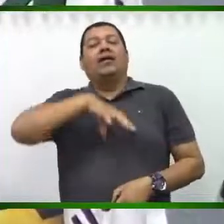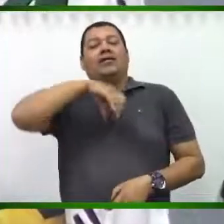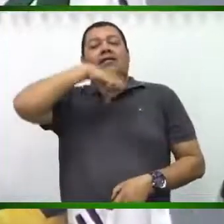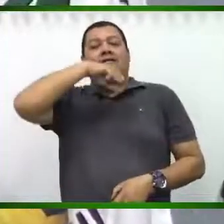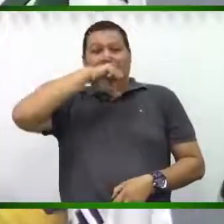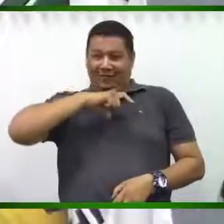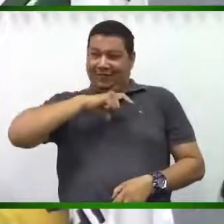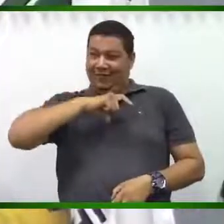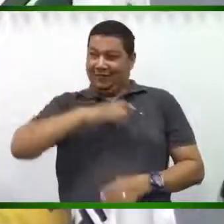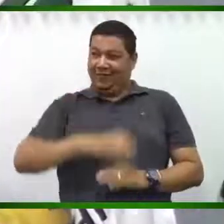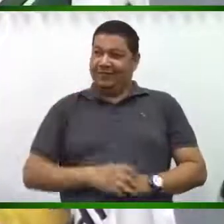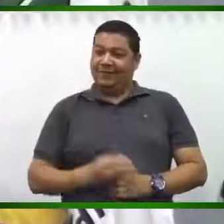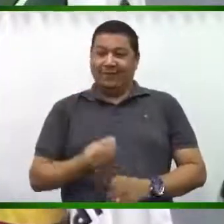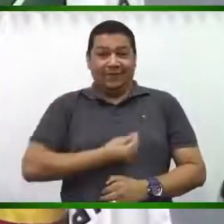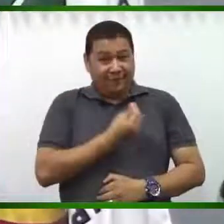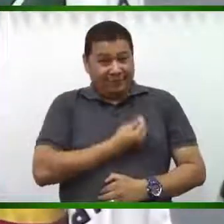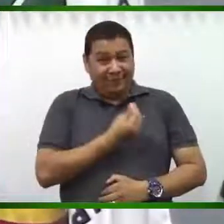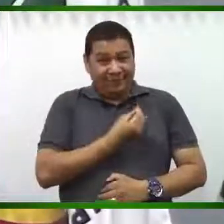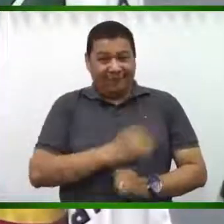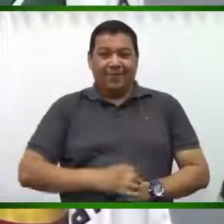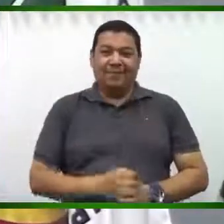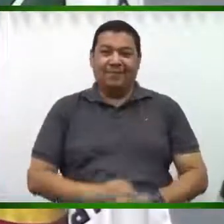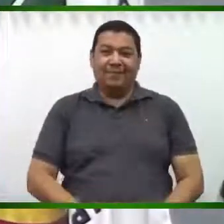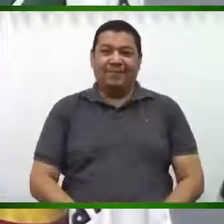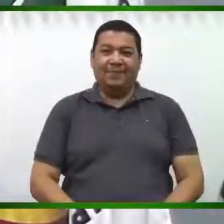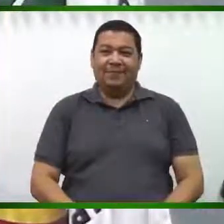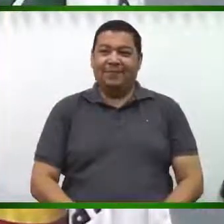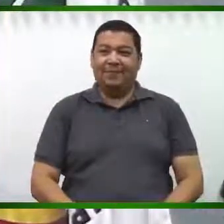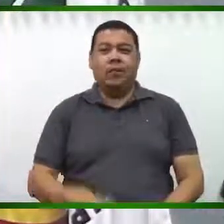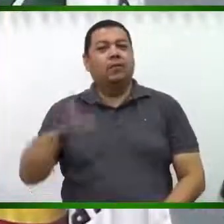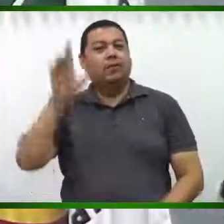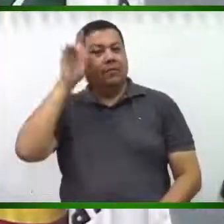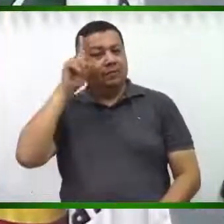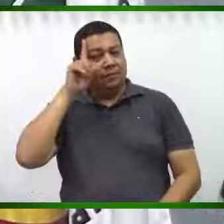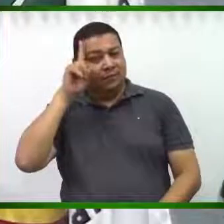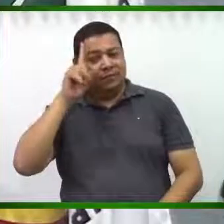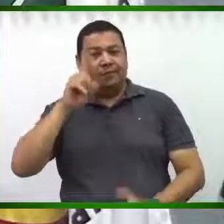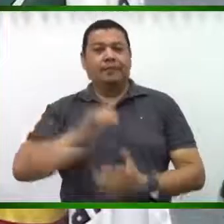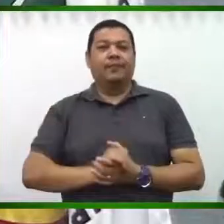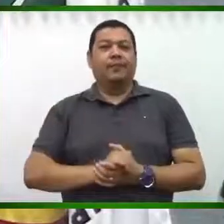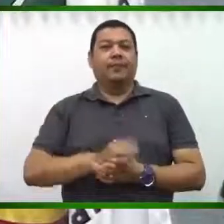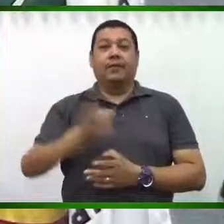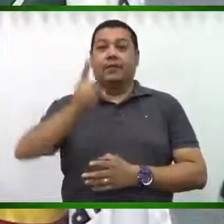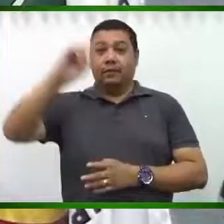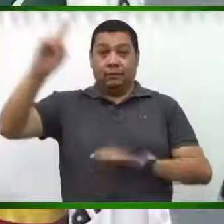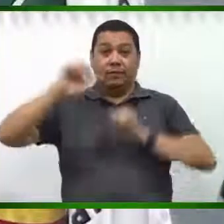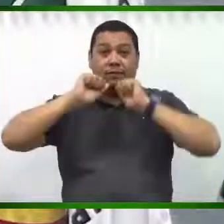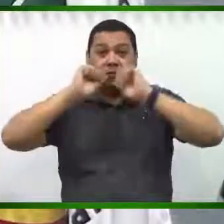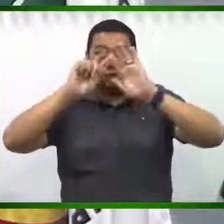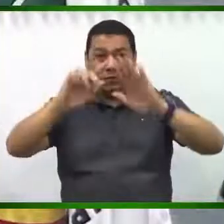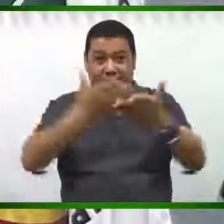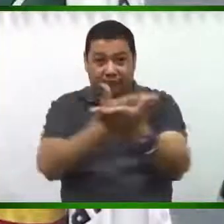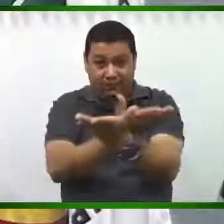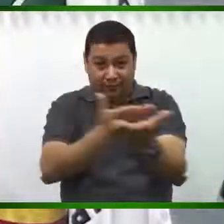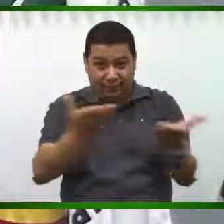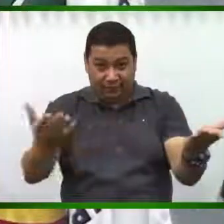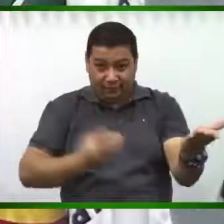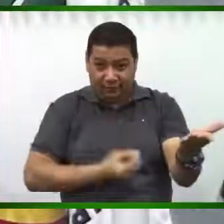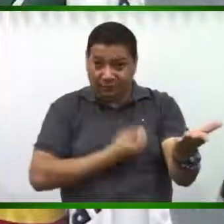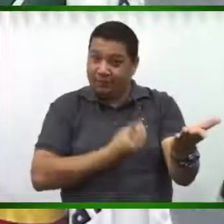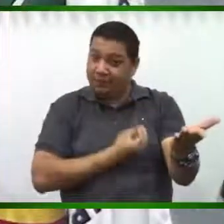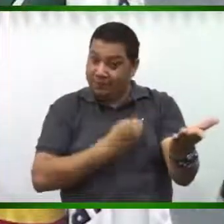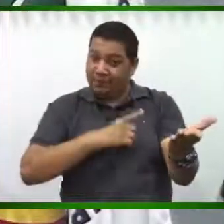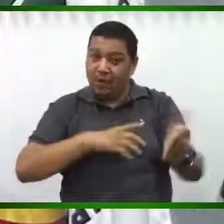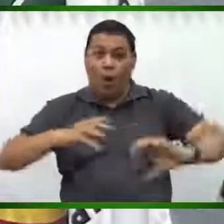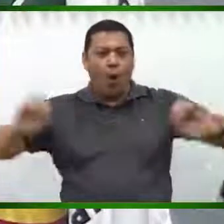respiramos, pela vida todo dia. Que Deus abençoe a vida de todos. Todos